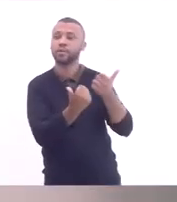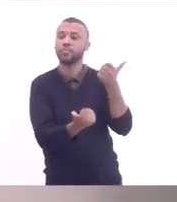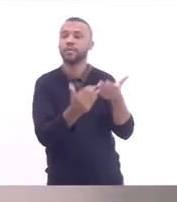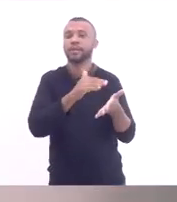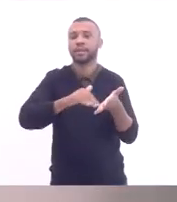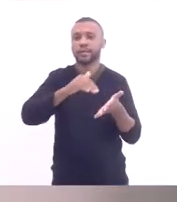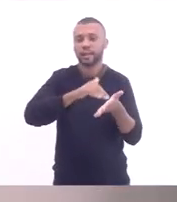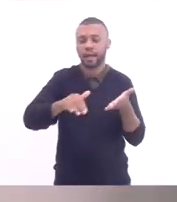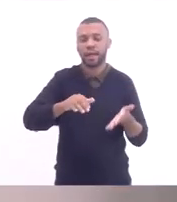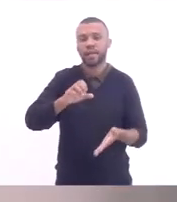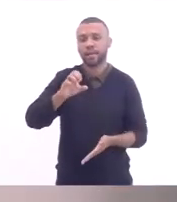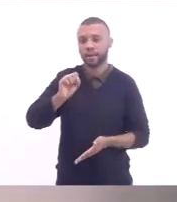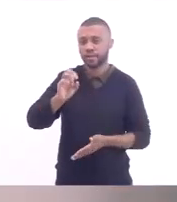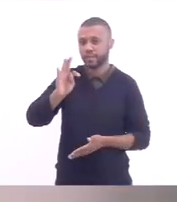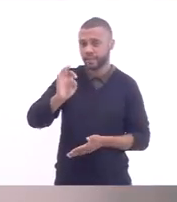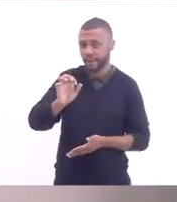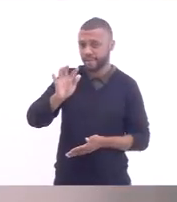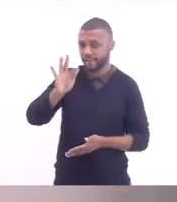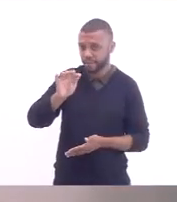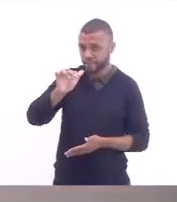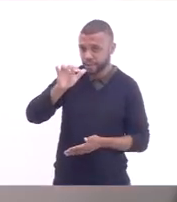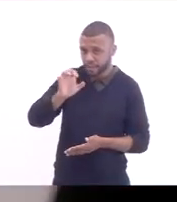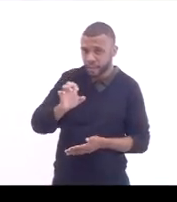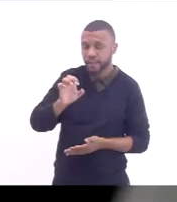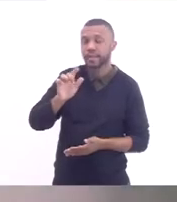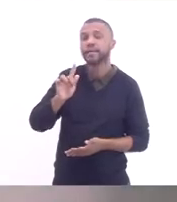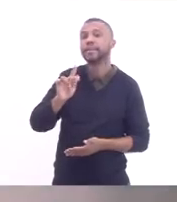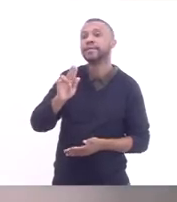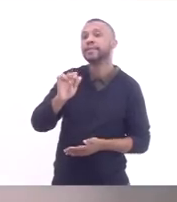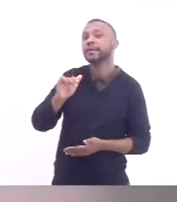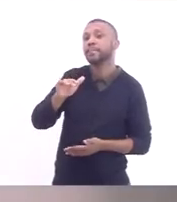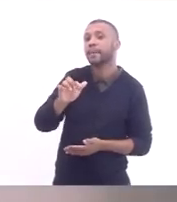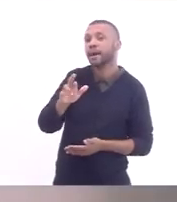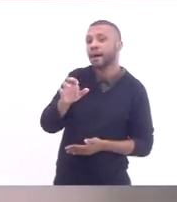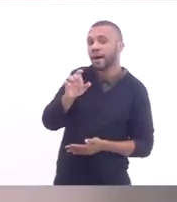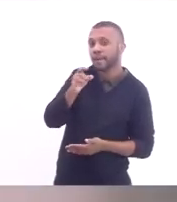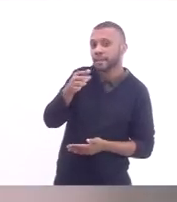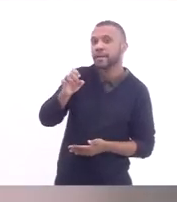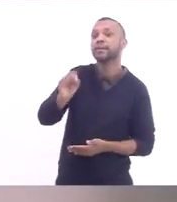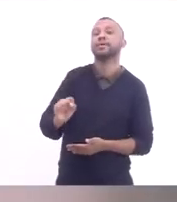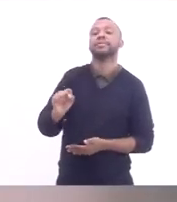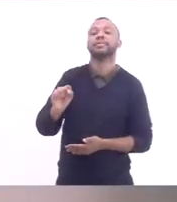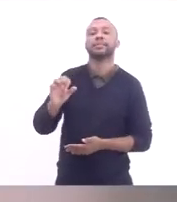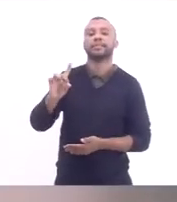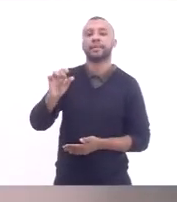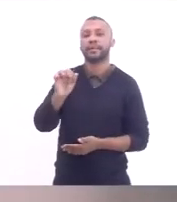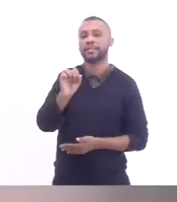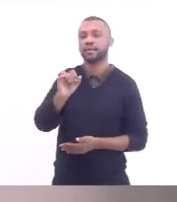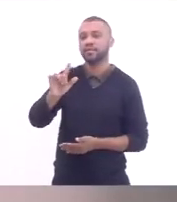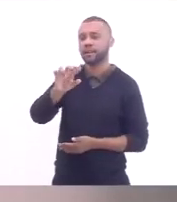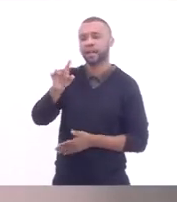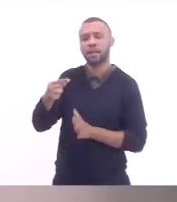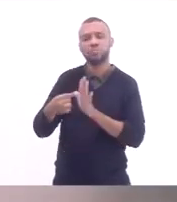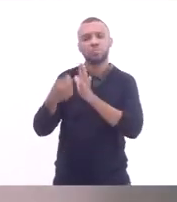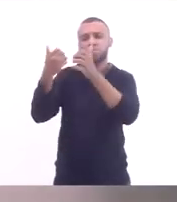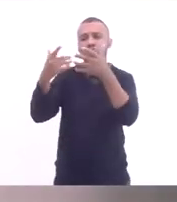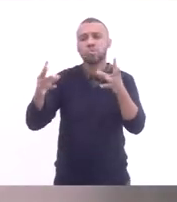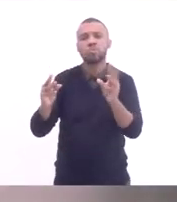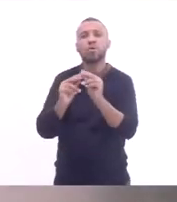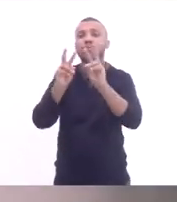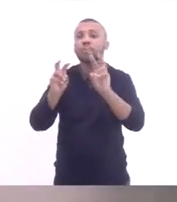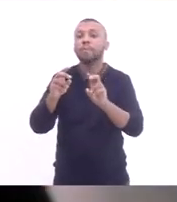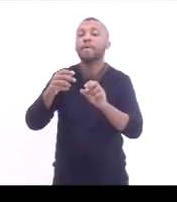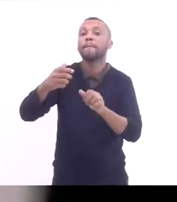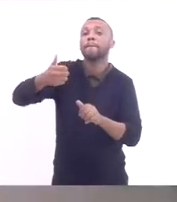subsecretária Stephanie Guimarães da Silva, para que ela faça a exposição sobre o primeiro